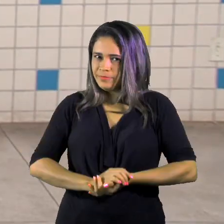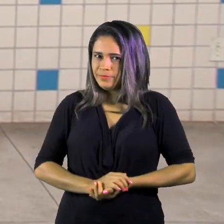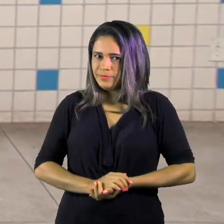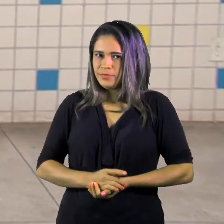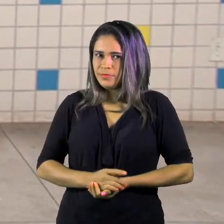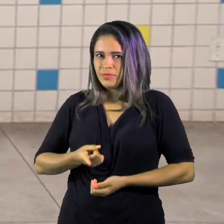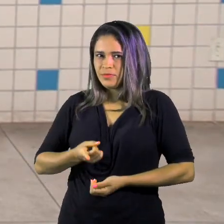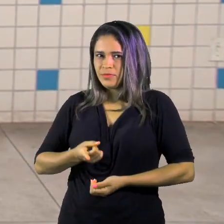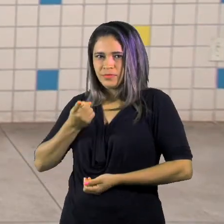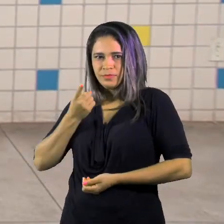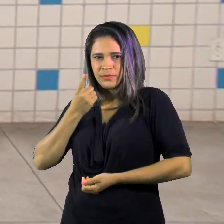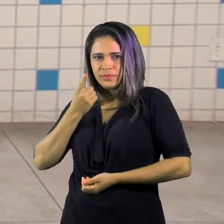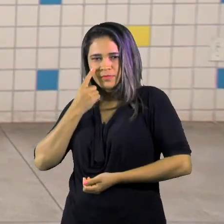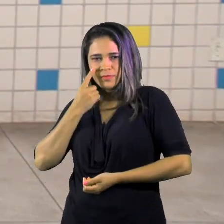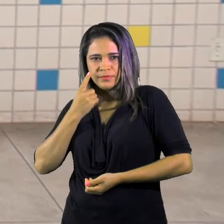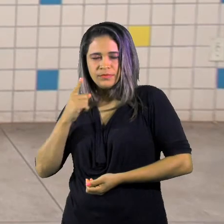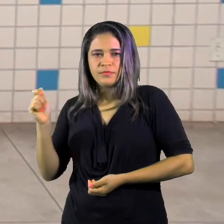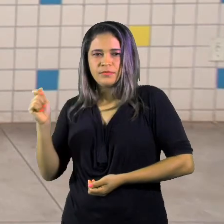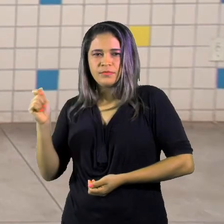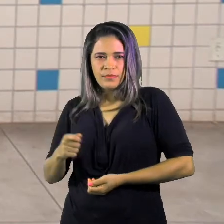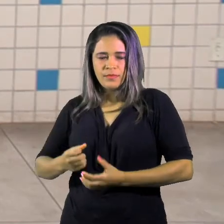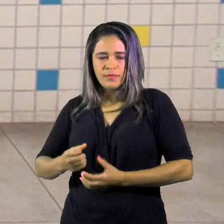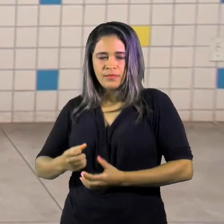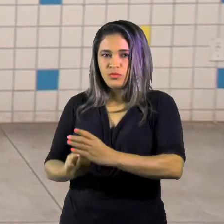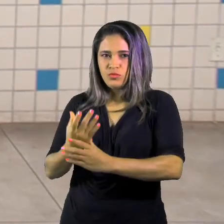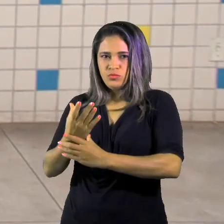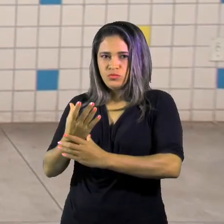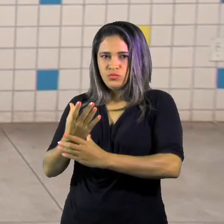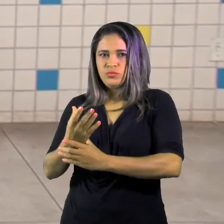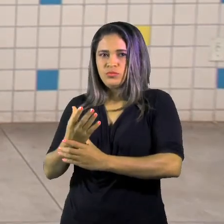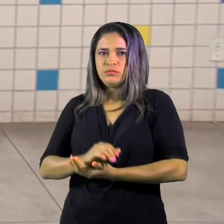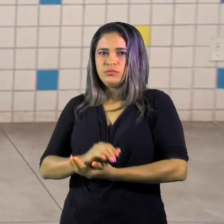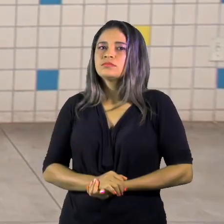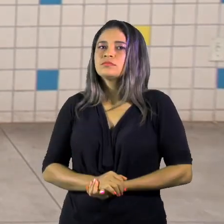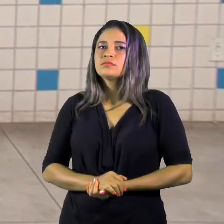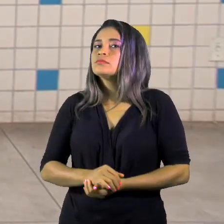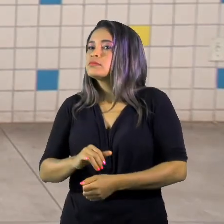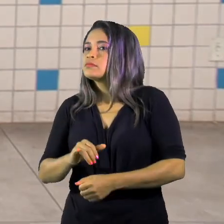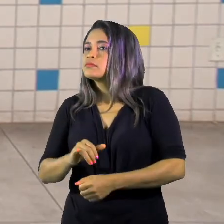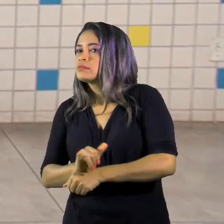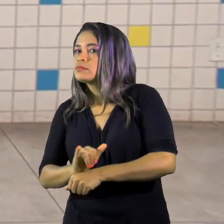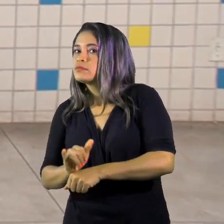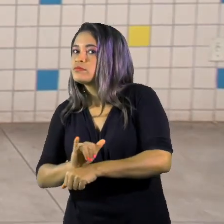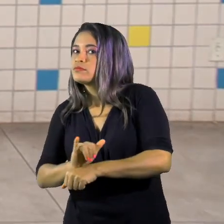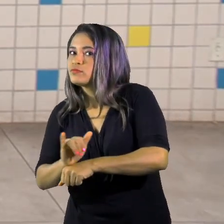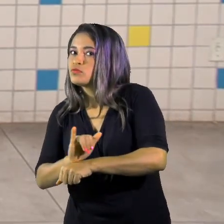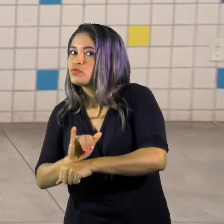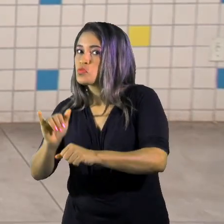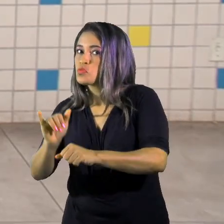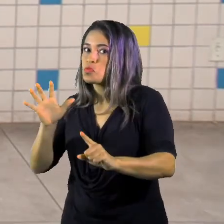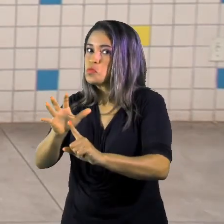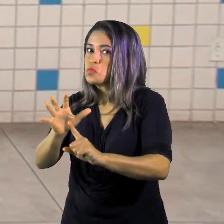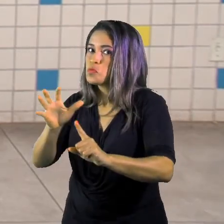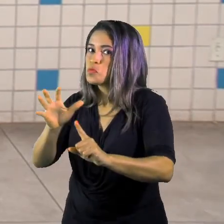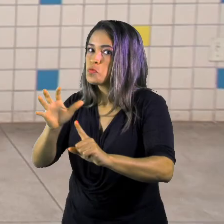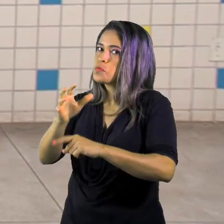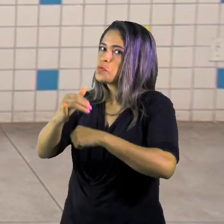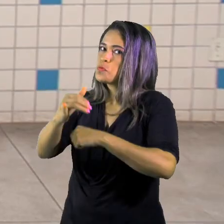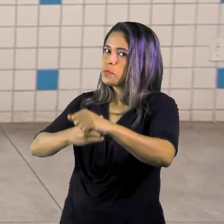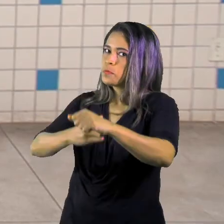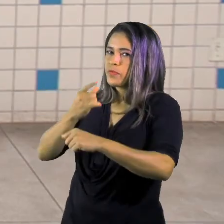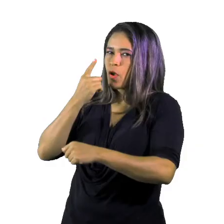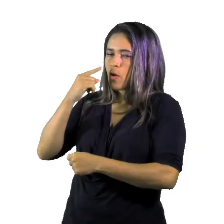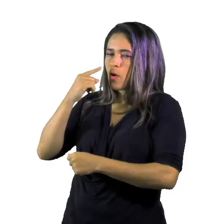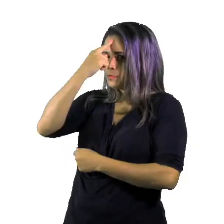as profissões novas têm surgido como YouTube, influenciador digital. Observe essa